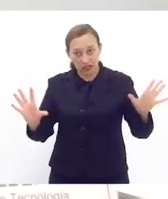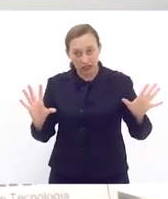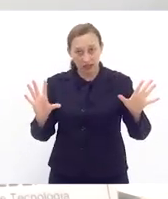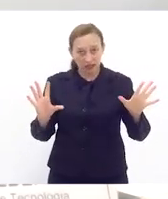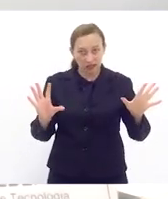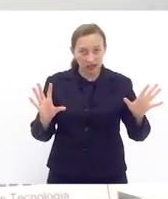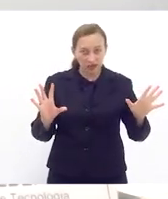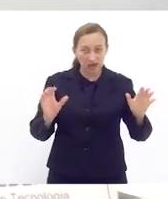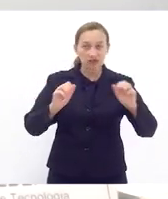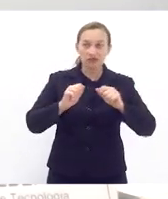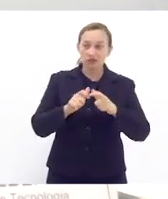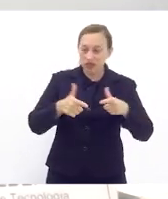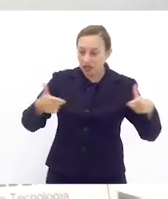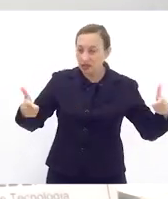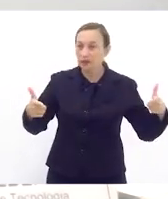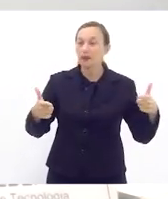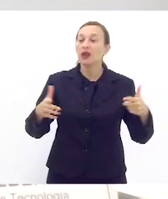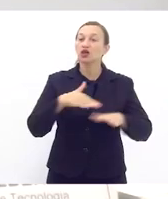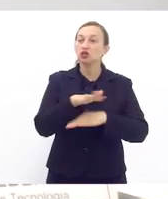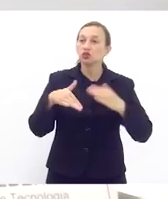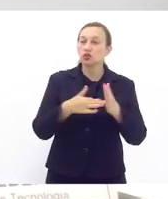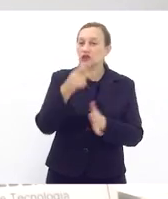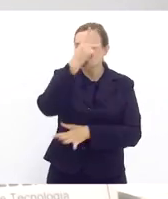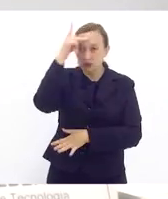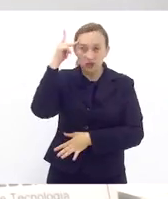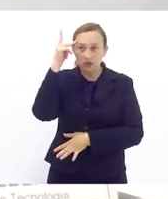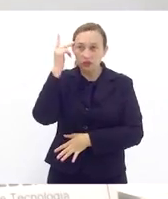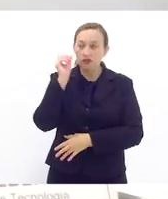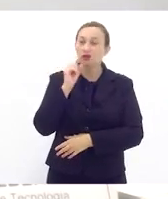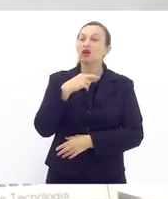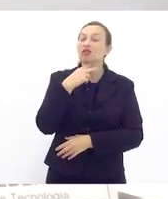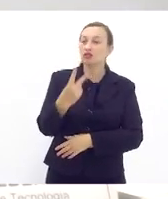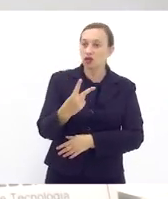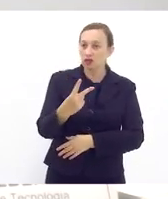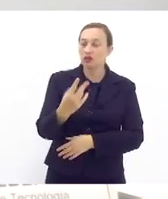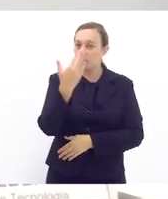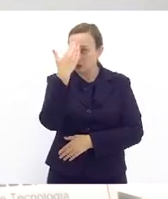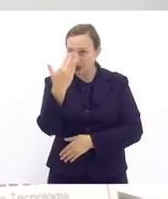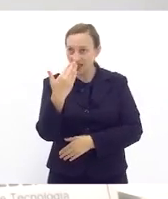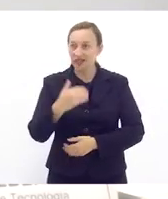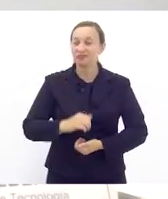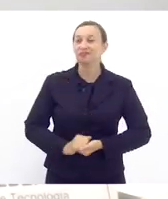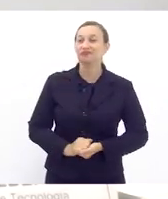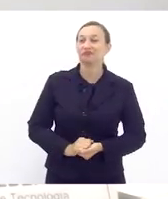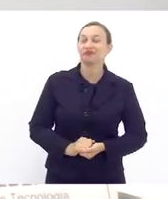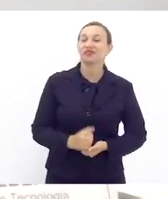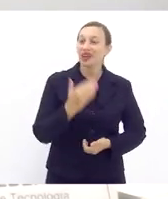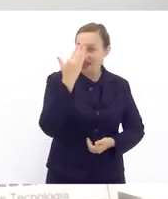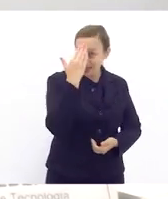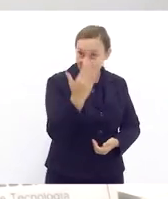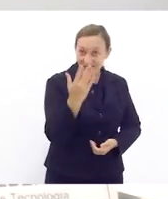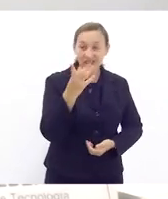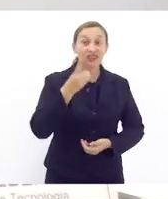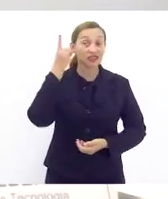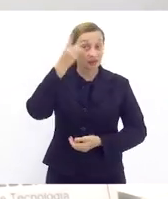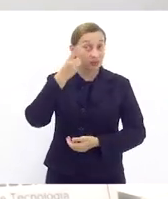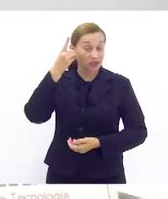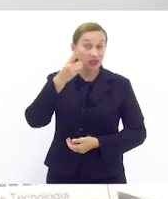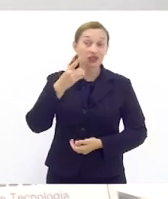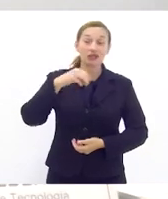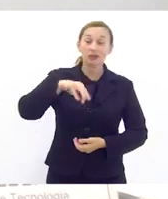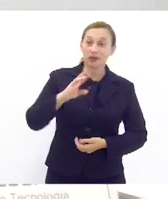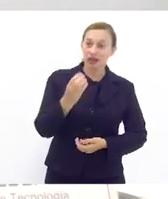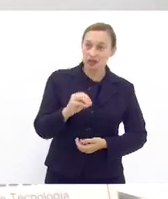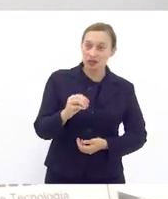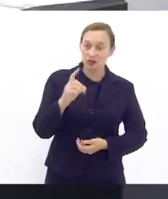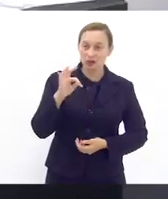e bastante amplo onde todas as pessoas têm vez e vós Muito obrigado agradecendo a deputado Márcio